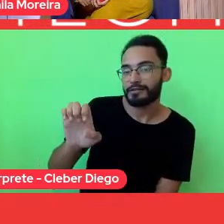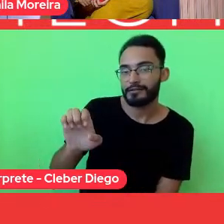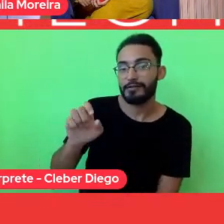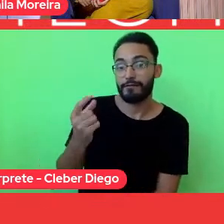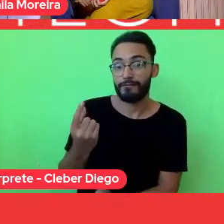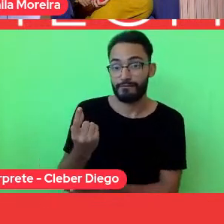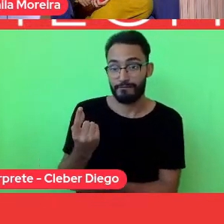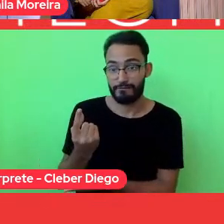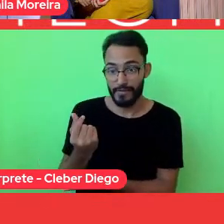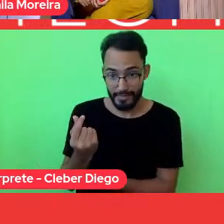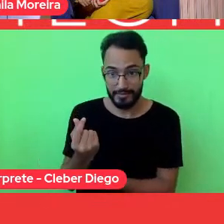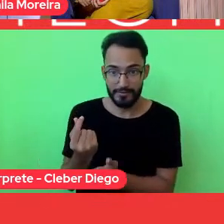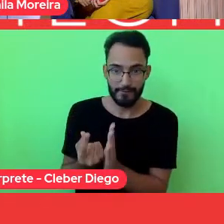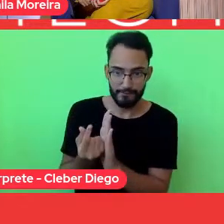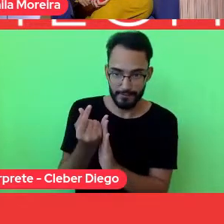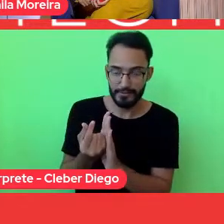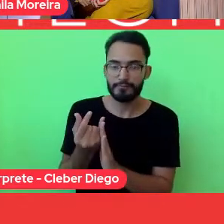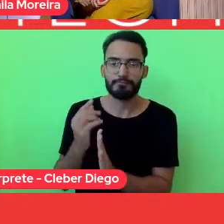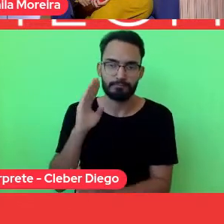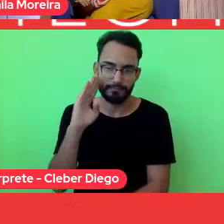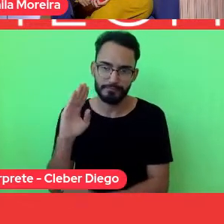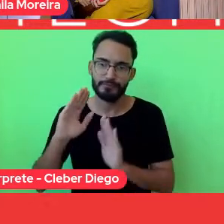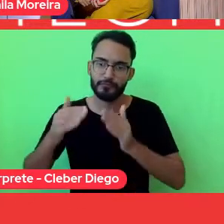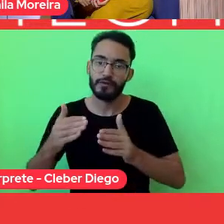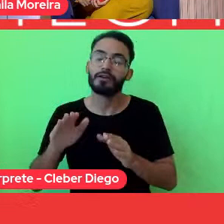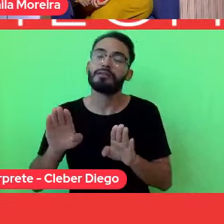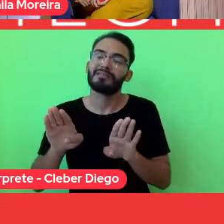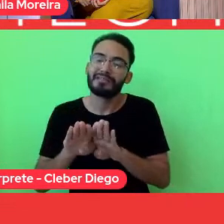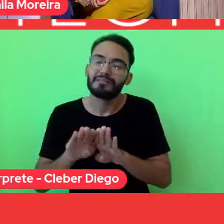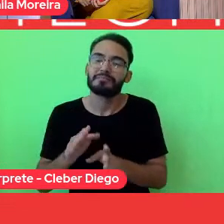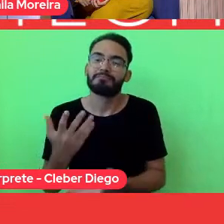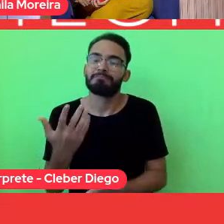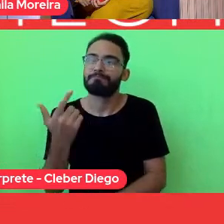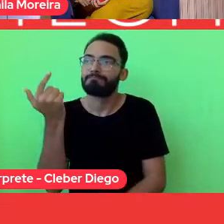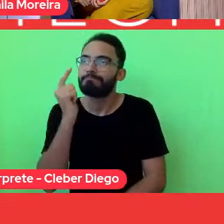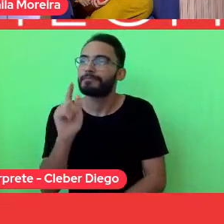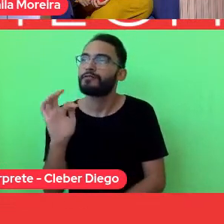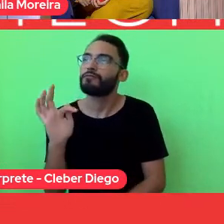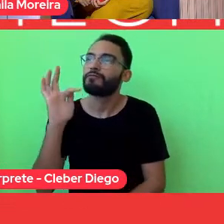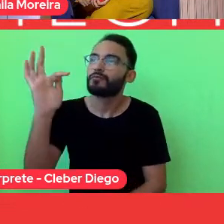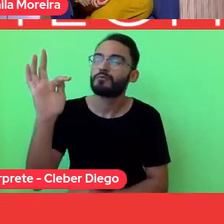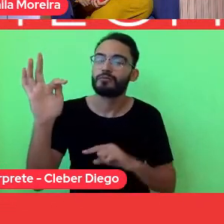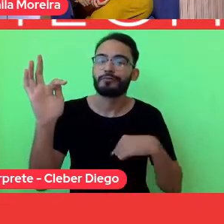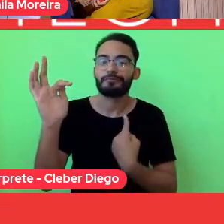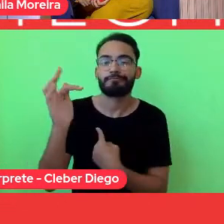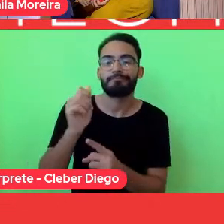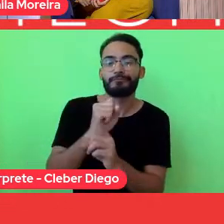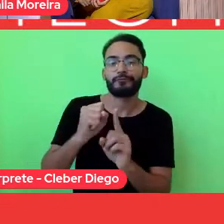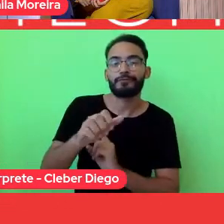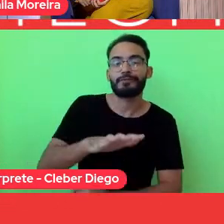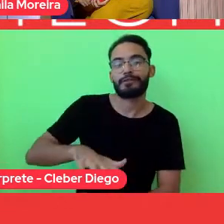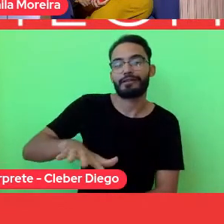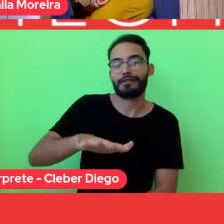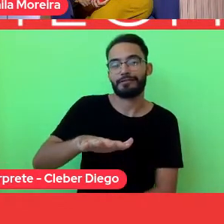financeira, passa na dignidade que a gente vai trazer para o futuro da nossa sociedade.